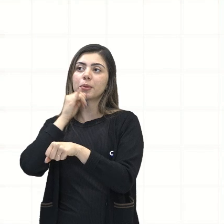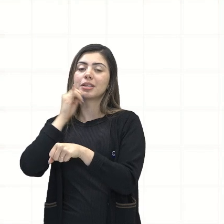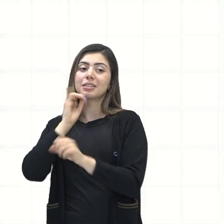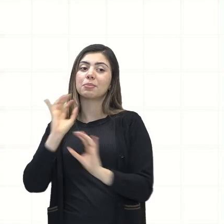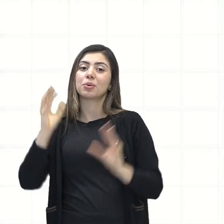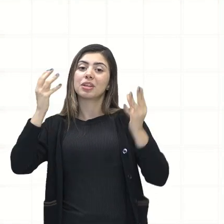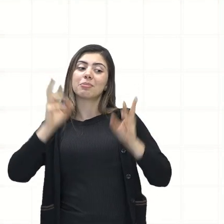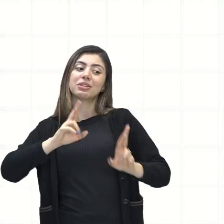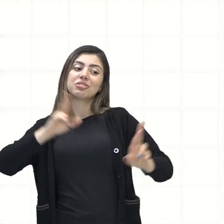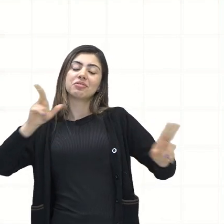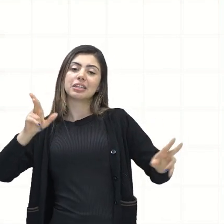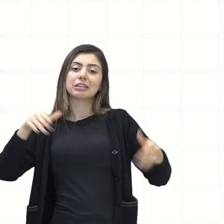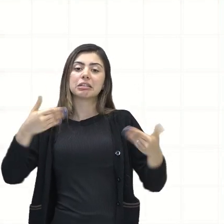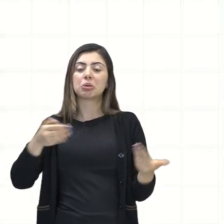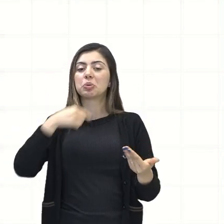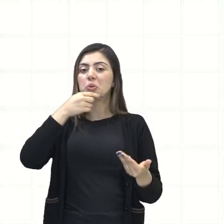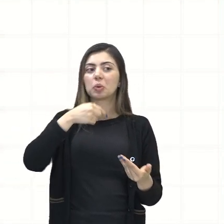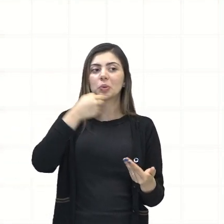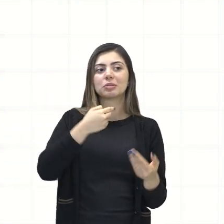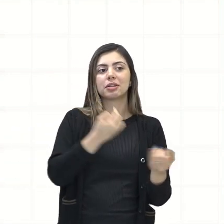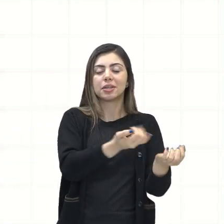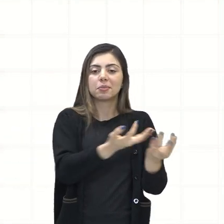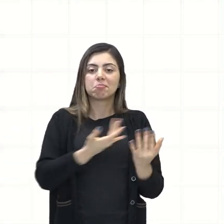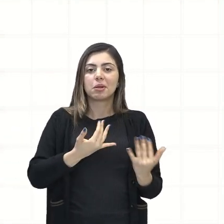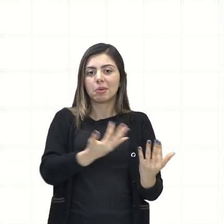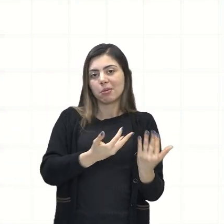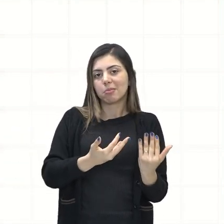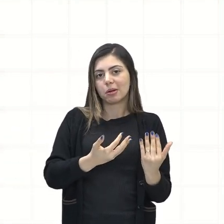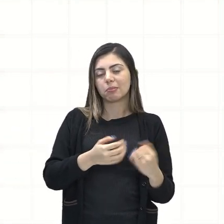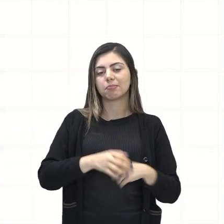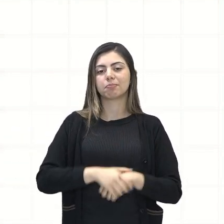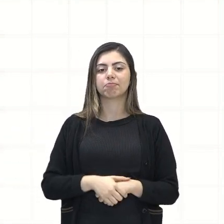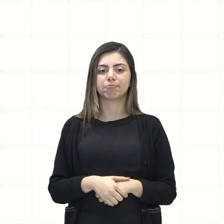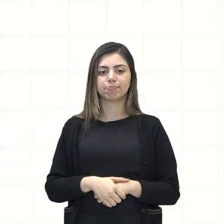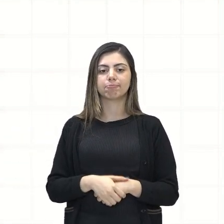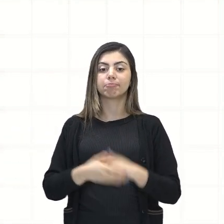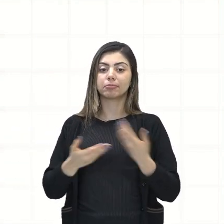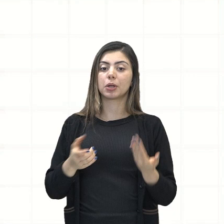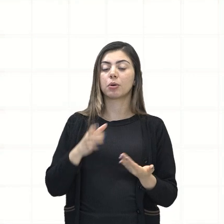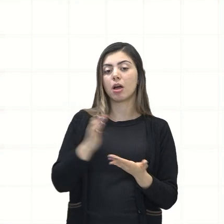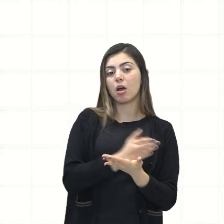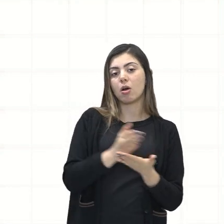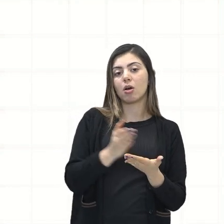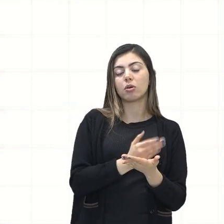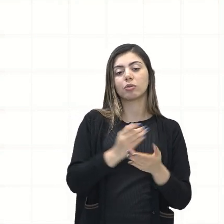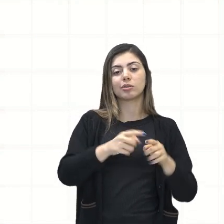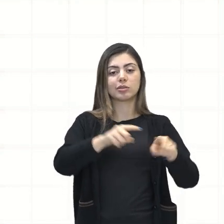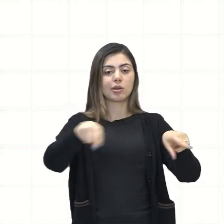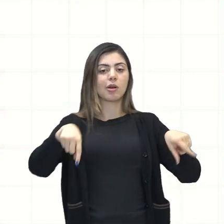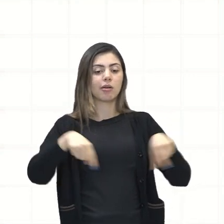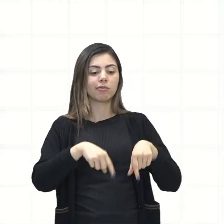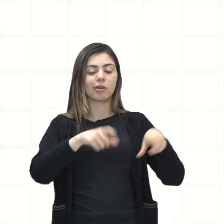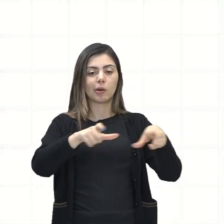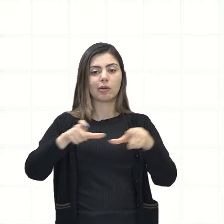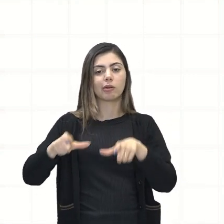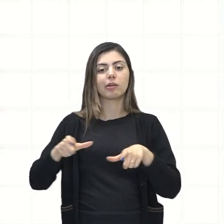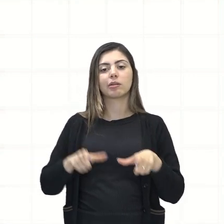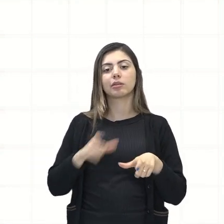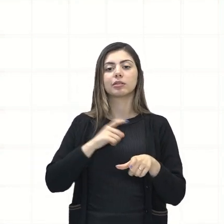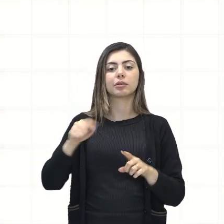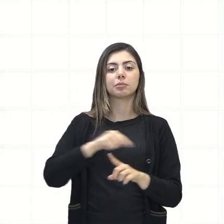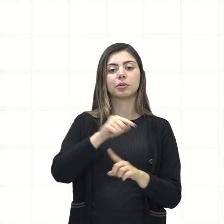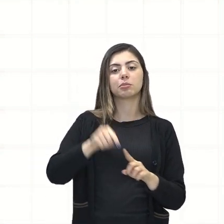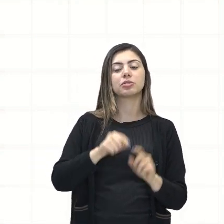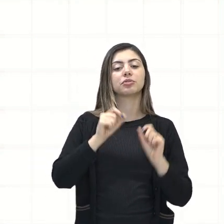tropical, portanto não pode, obviamente, cultivar esses produtos, certo? Algumas regiões, elas desenvolvem ali a agricultura